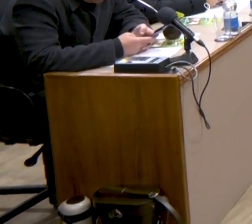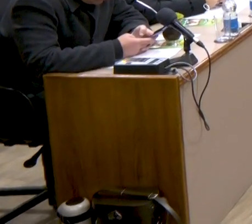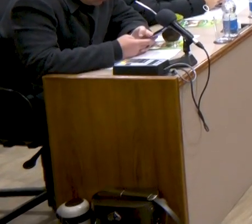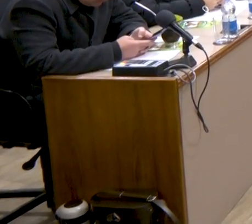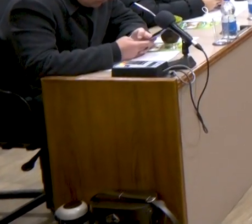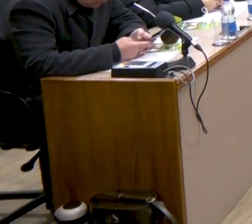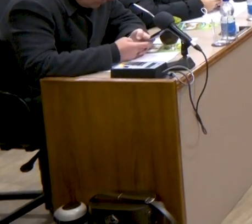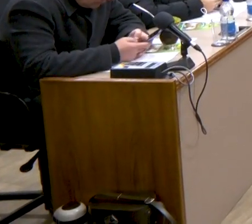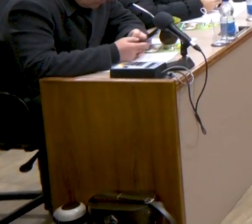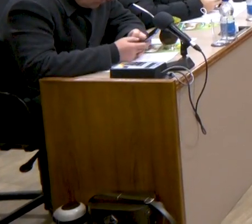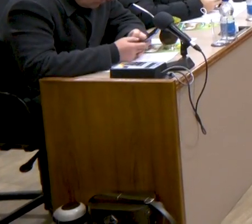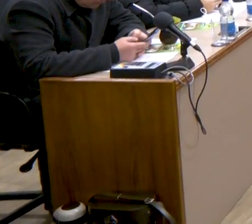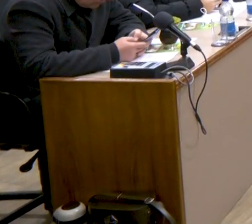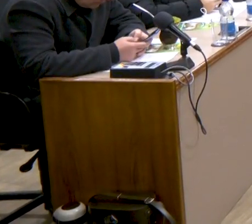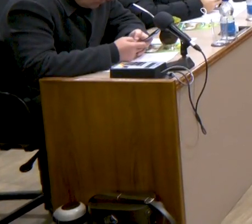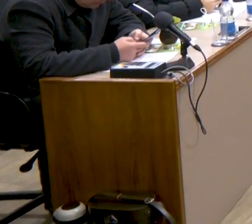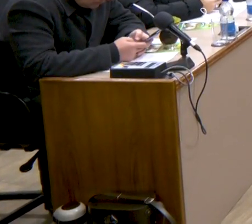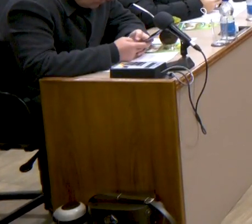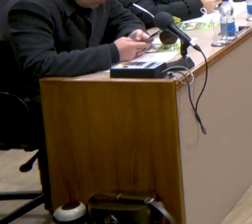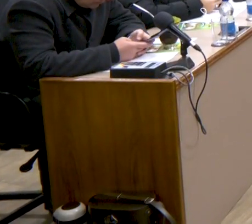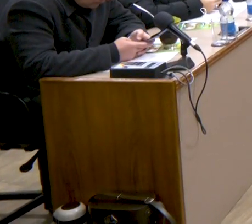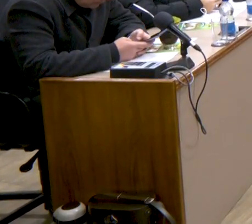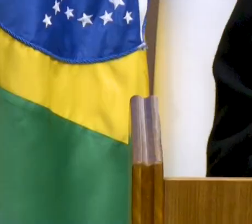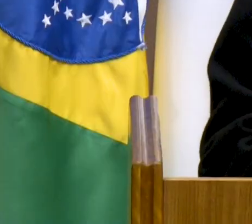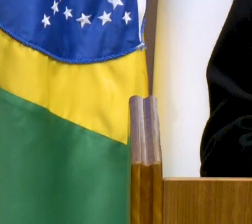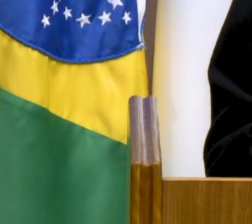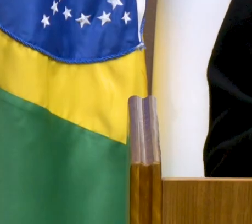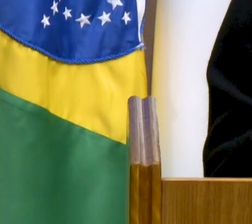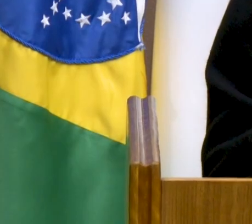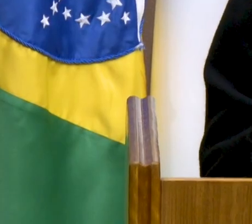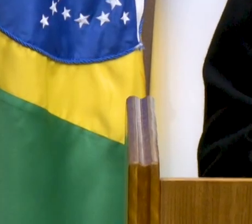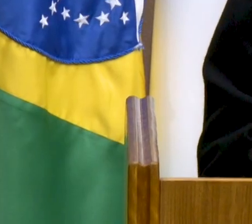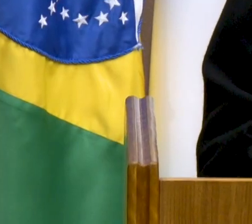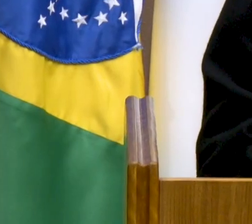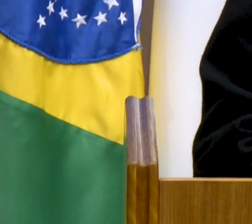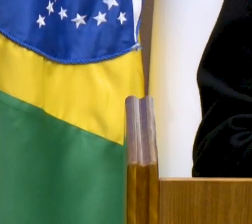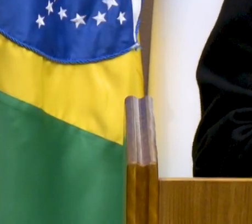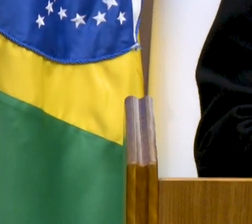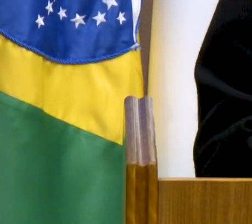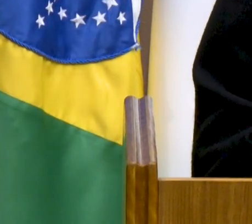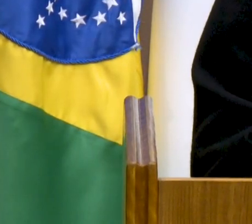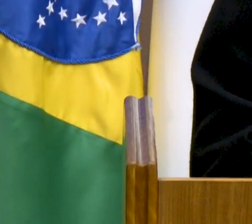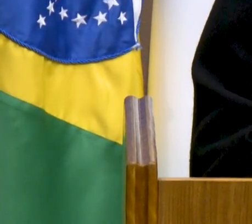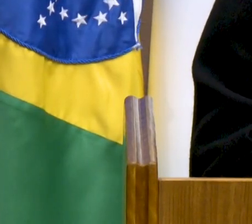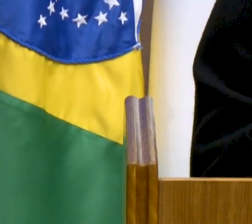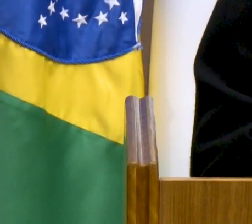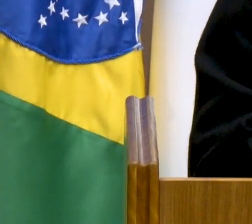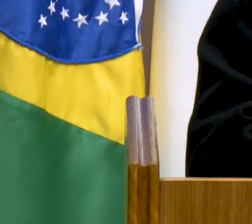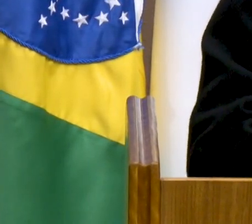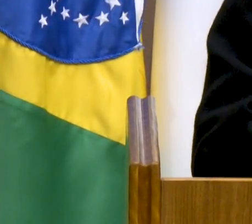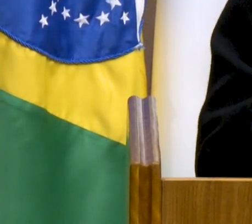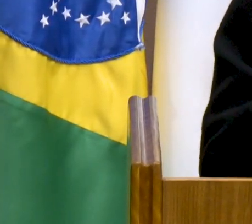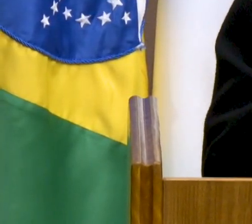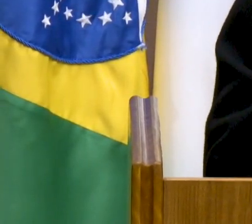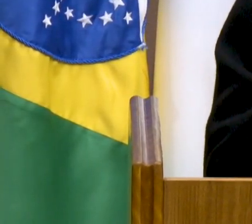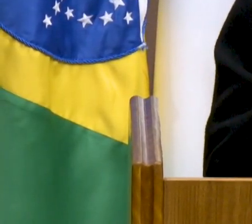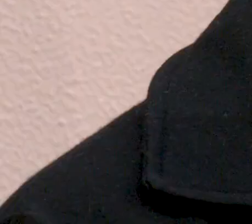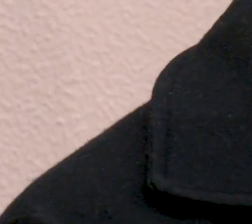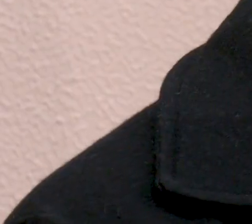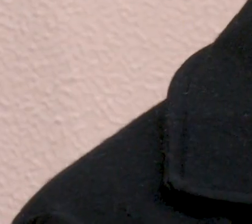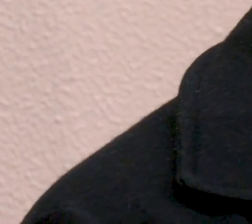8 em cada 10 pessoas que tiram a própria vida são homens. Conforme o estudo, durante os últimos anos, esse número cresceu